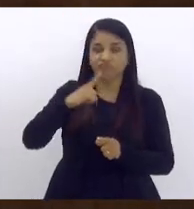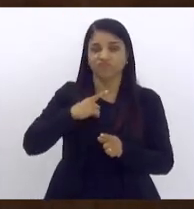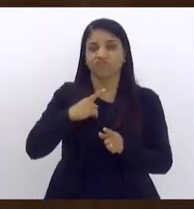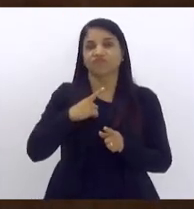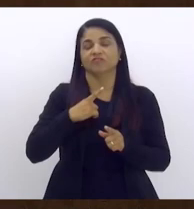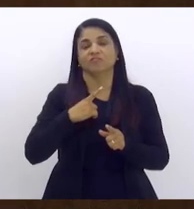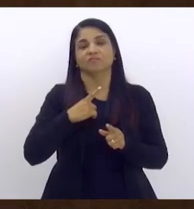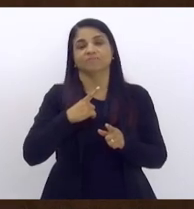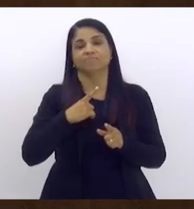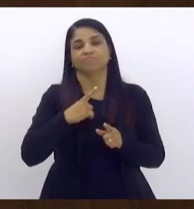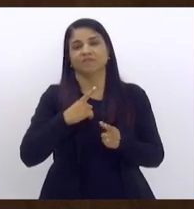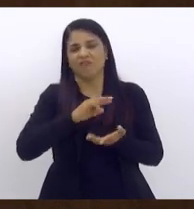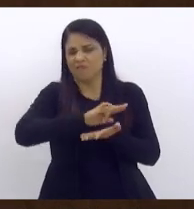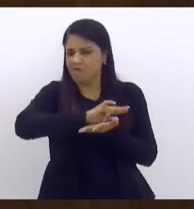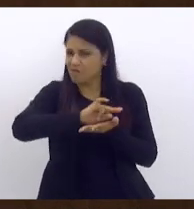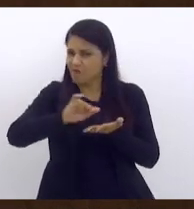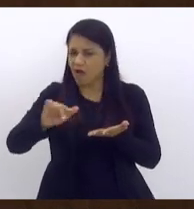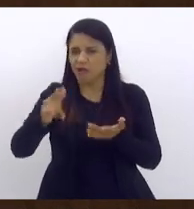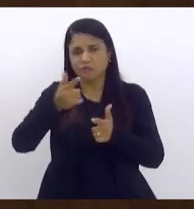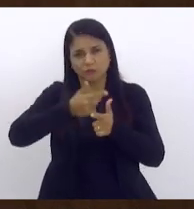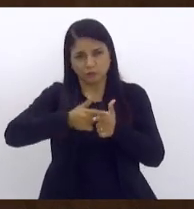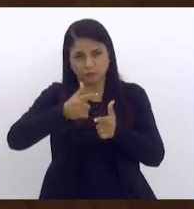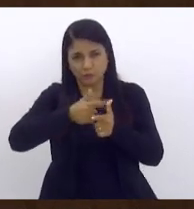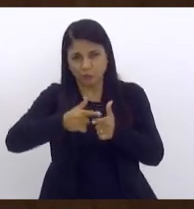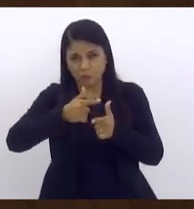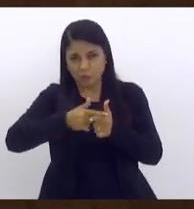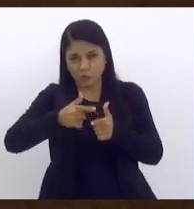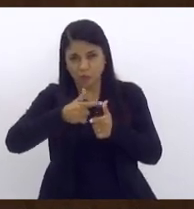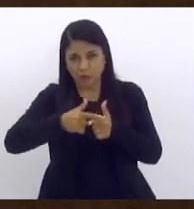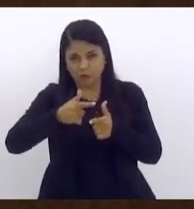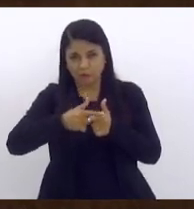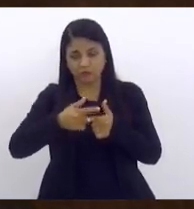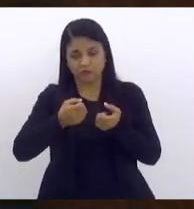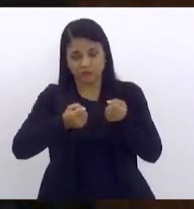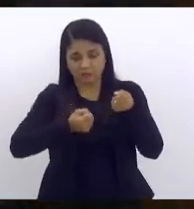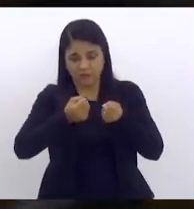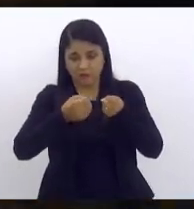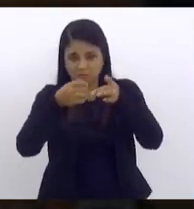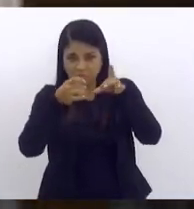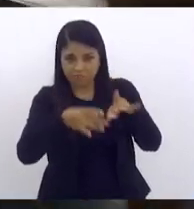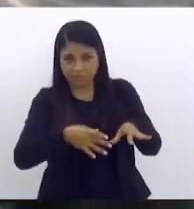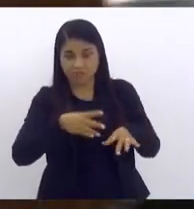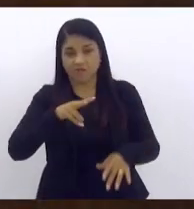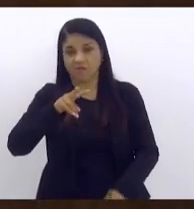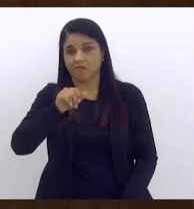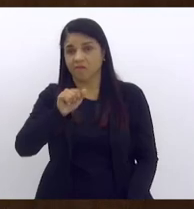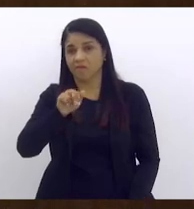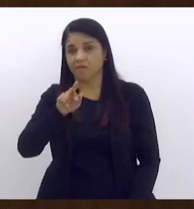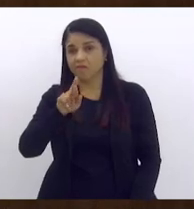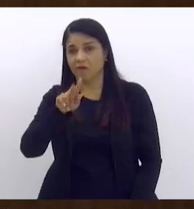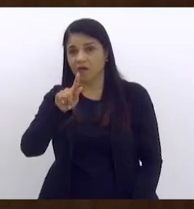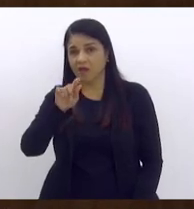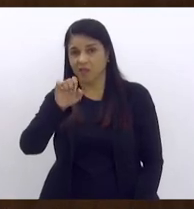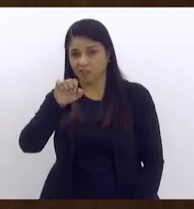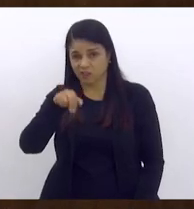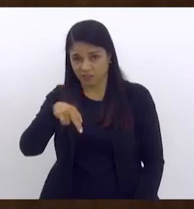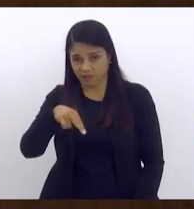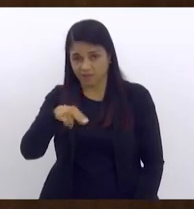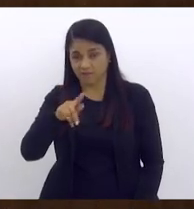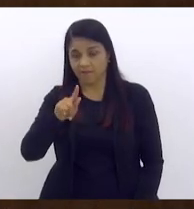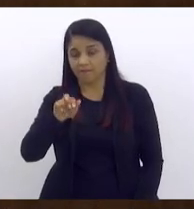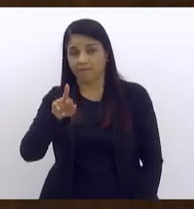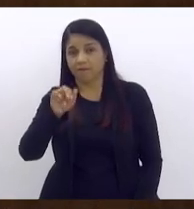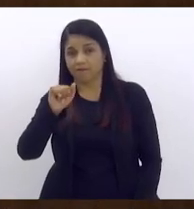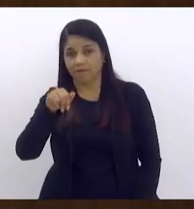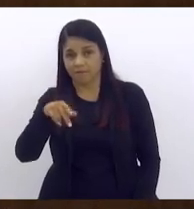irregularidades e o depósito público, né, ou melhor, o cemitério de veículos em Vargem Grande foi lacrado pelo bombeiro. Se eles insistirem, né,